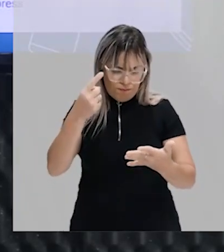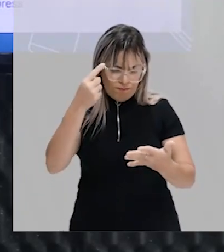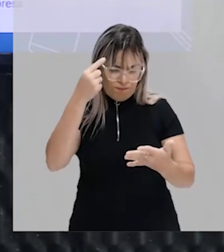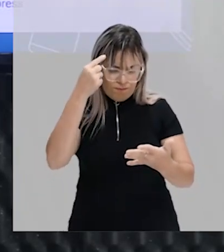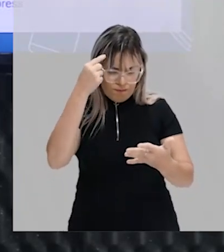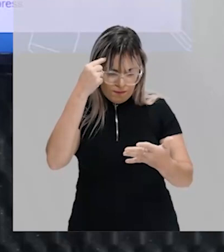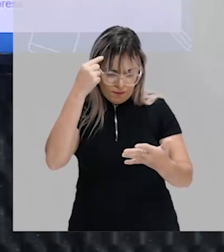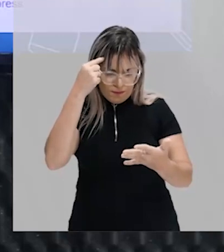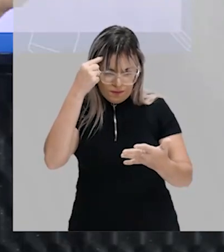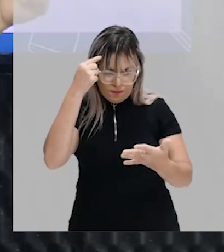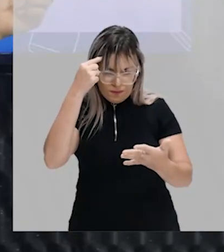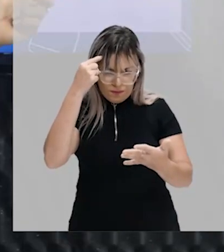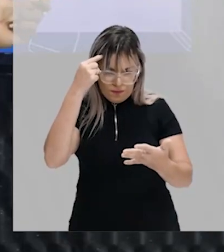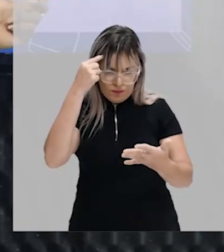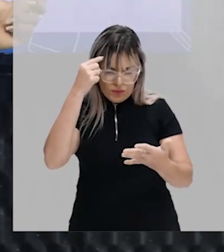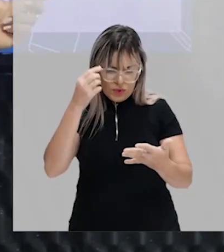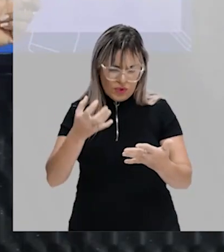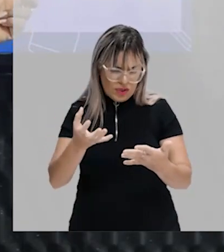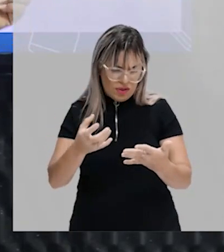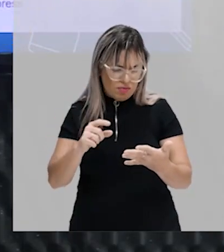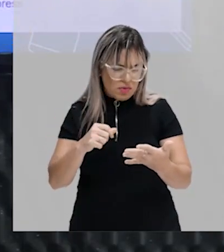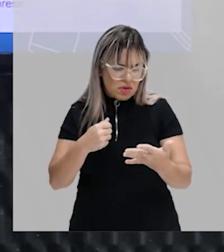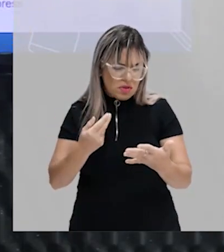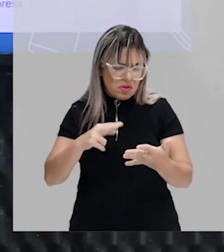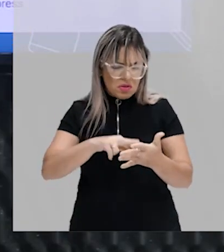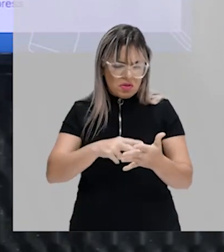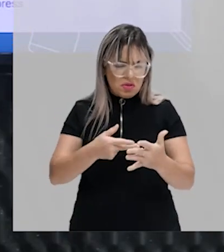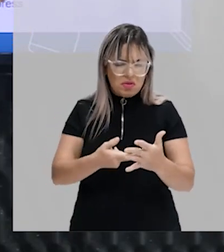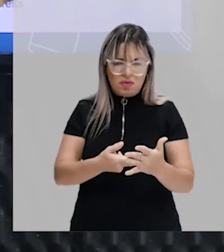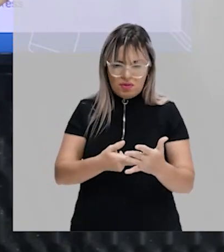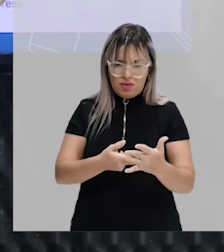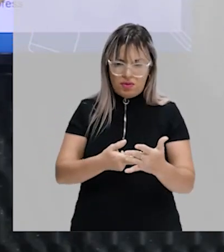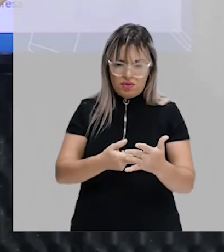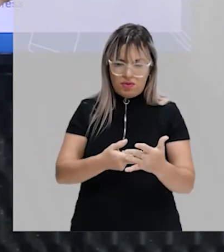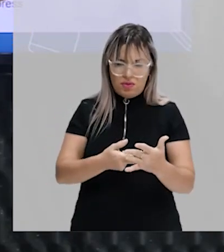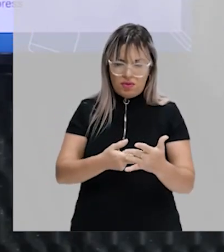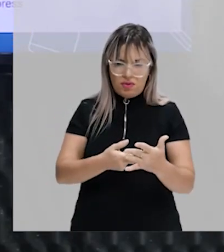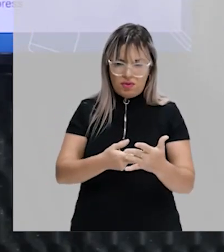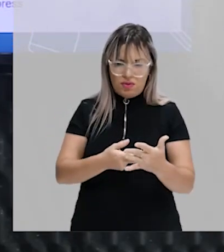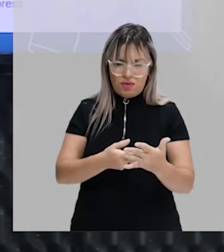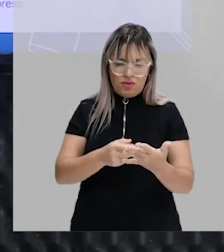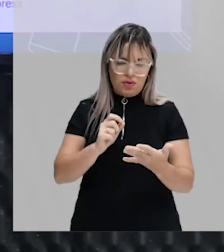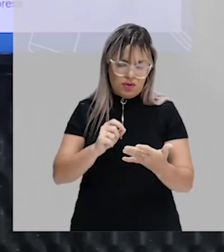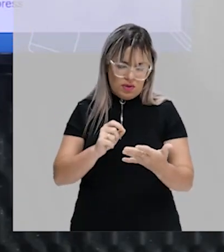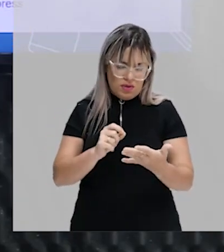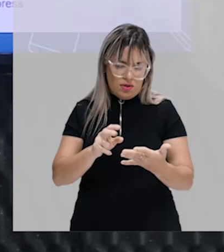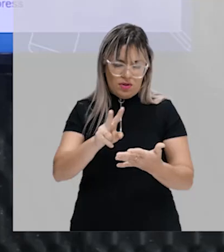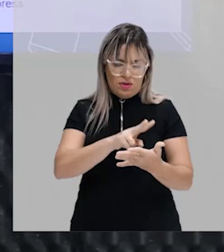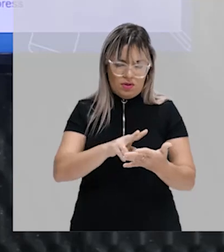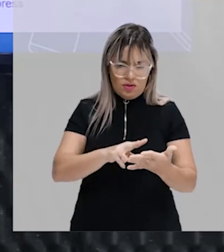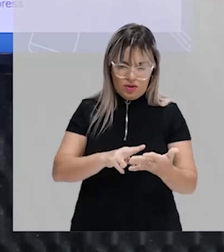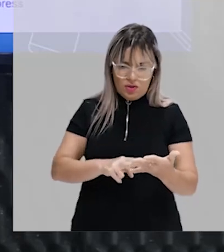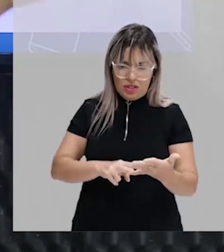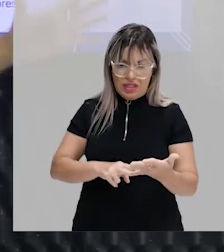vai pensar. O que que ele está querendo te dizer? Que além de você viver